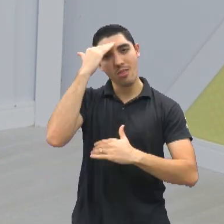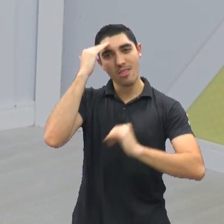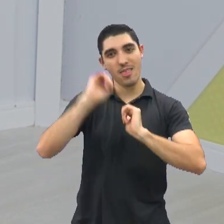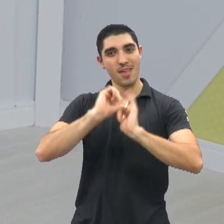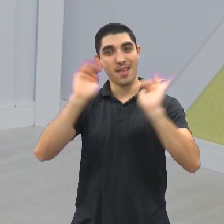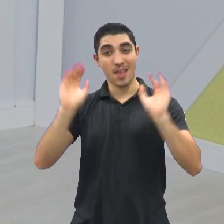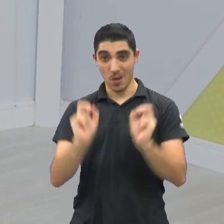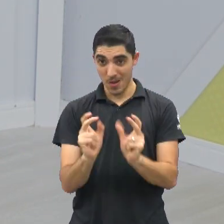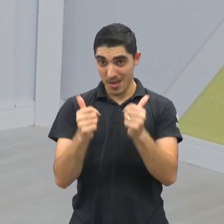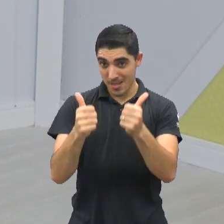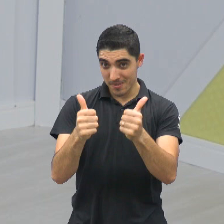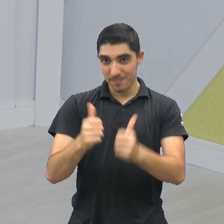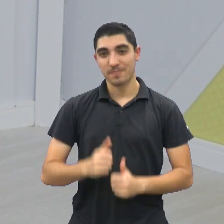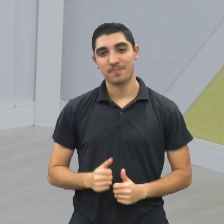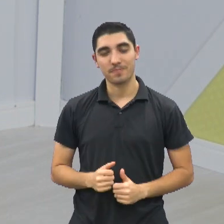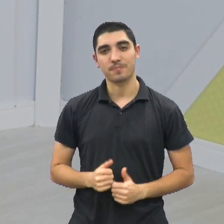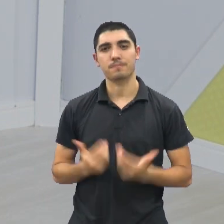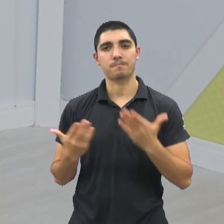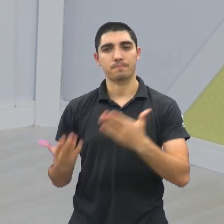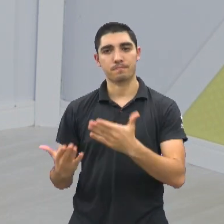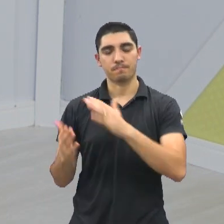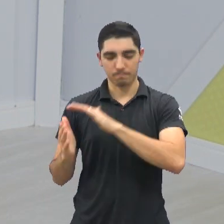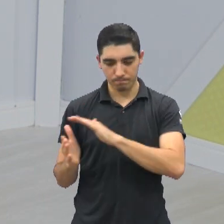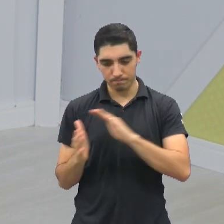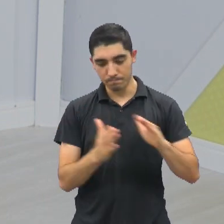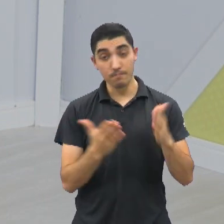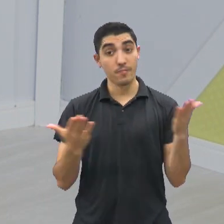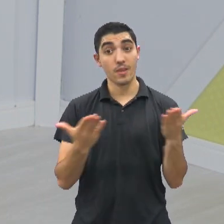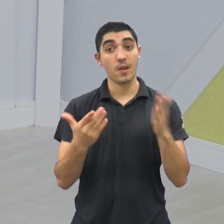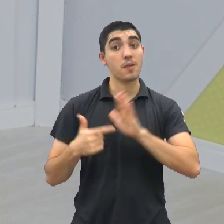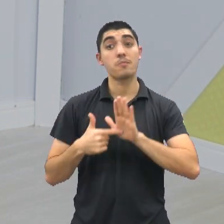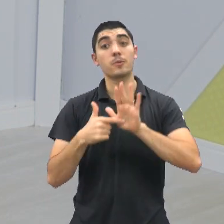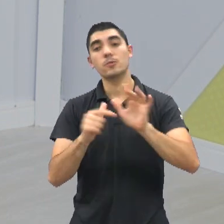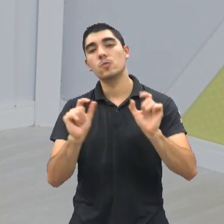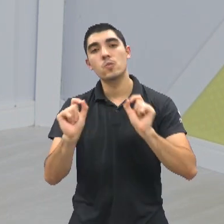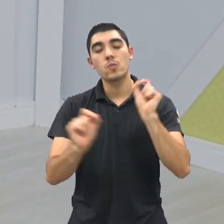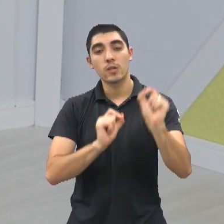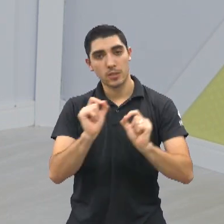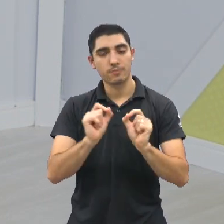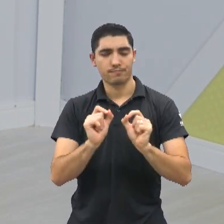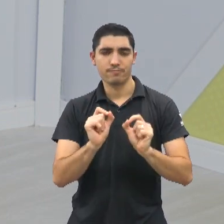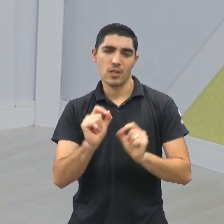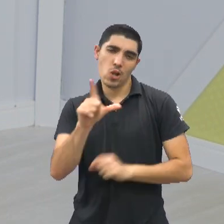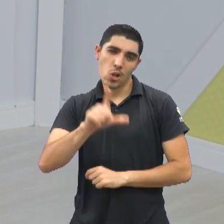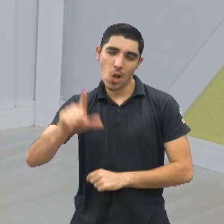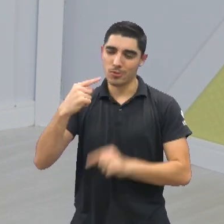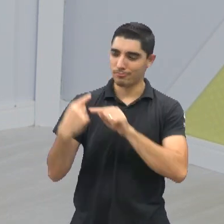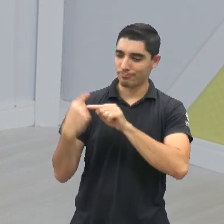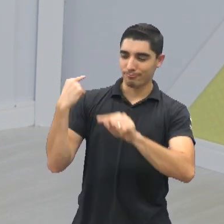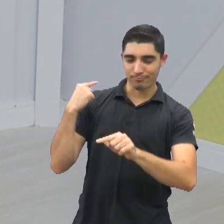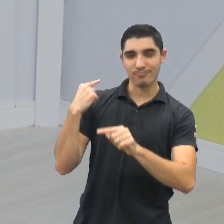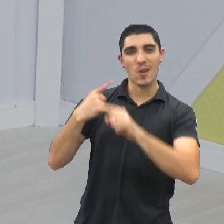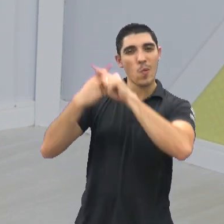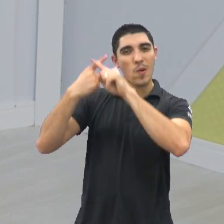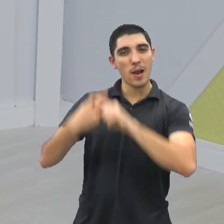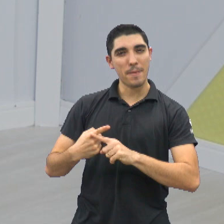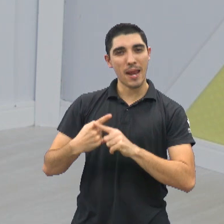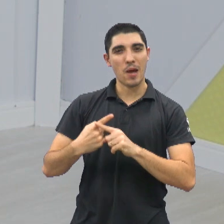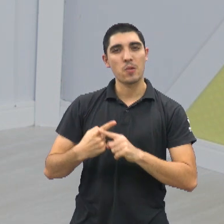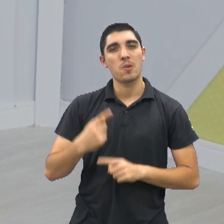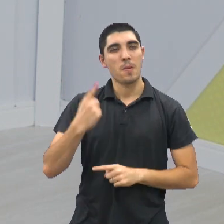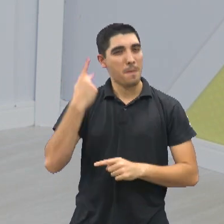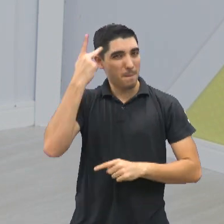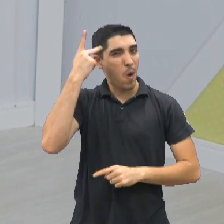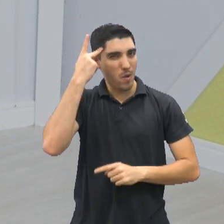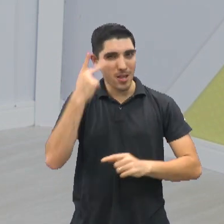nosso hora Tá certo e galera a gente começa o hora do Sporte de hoje claro falando da decisão do campeonato paulista de basquete na última